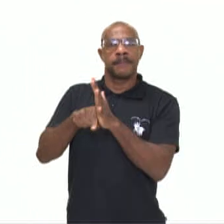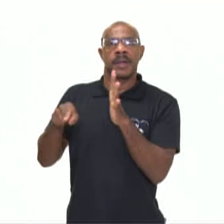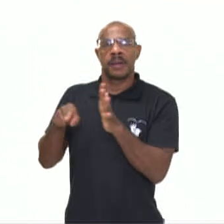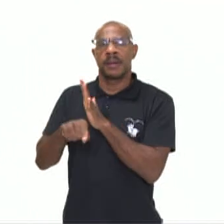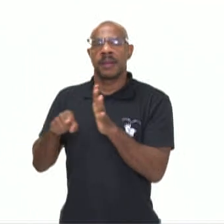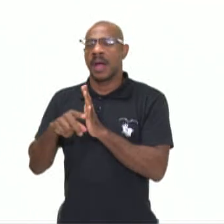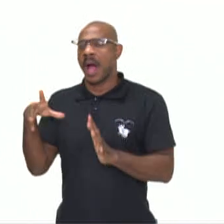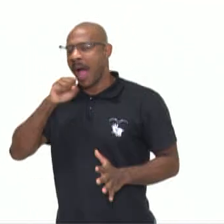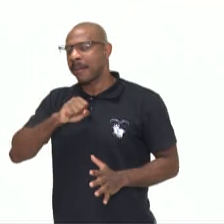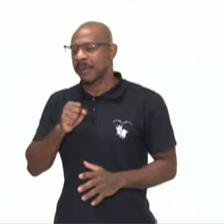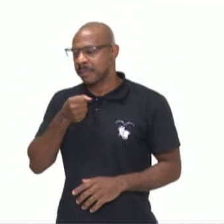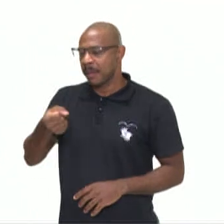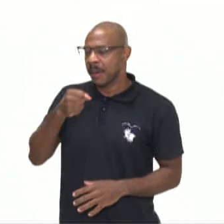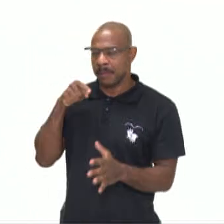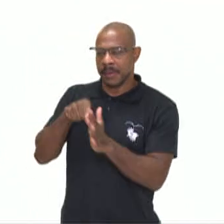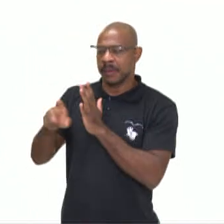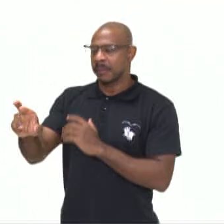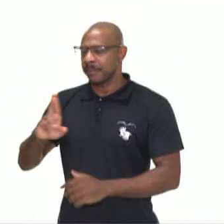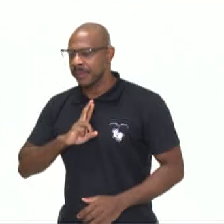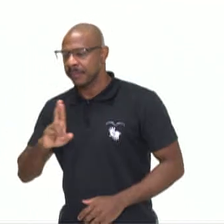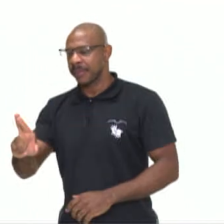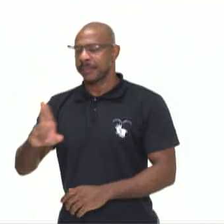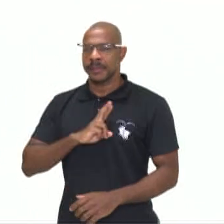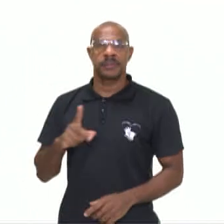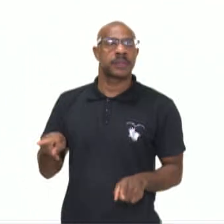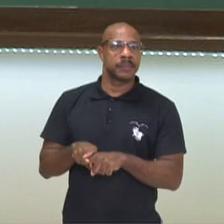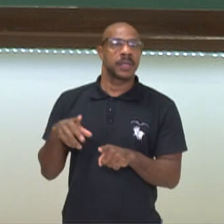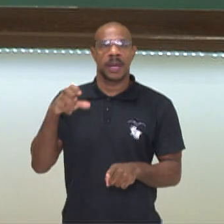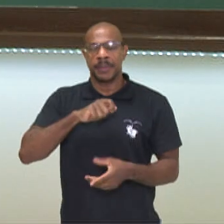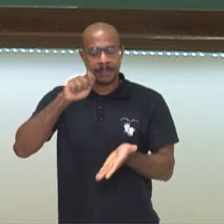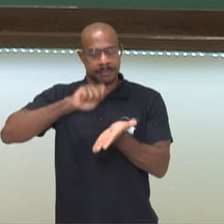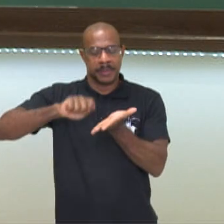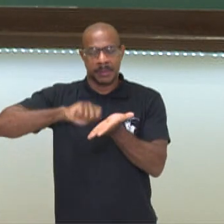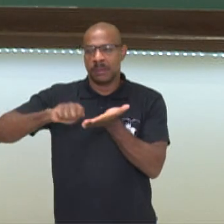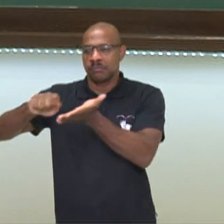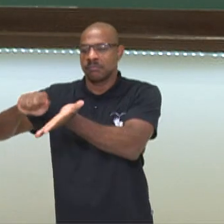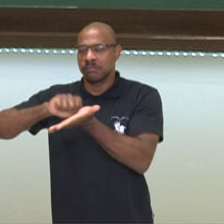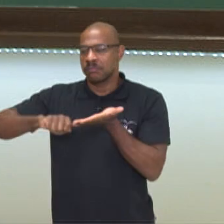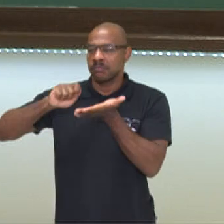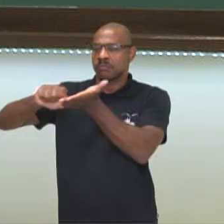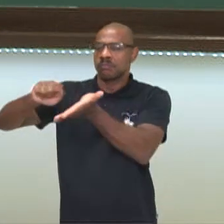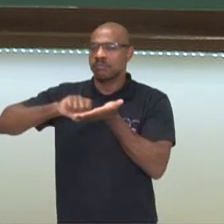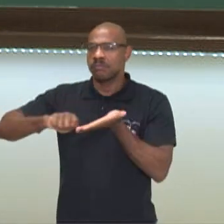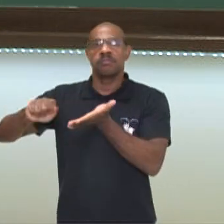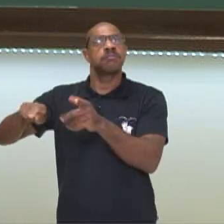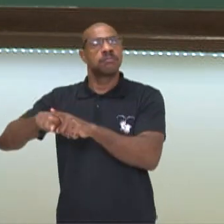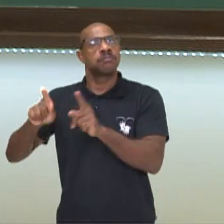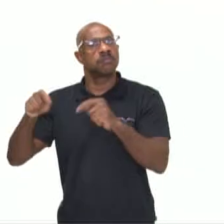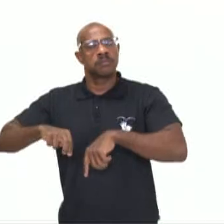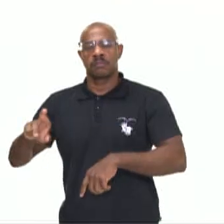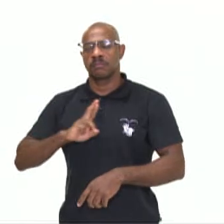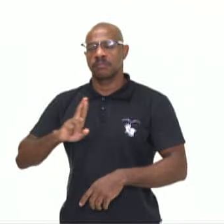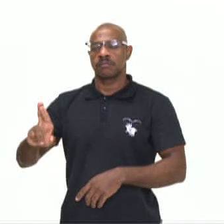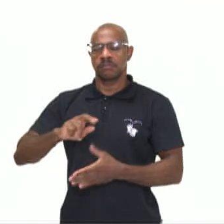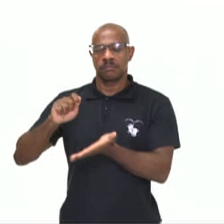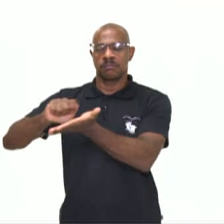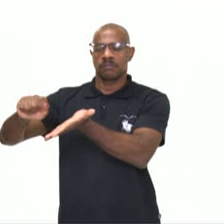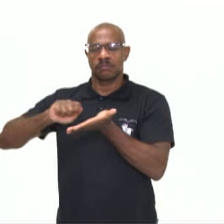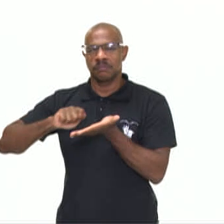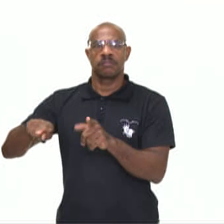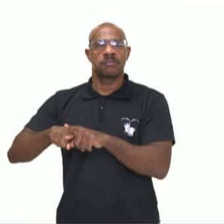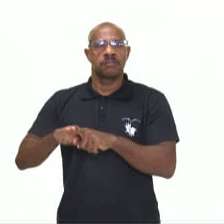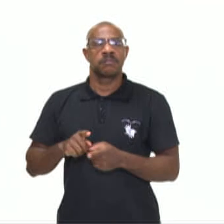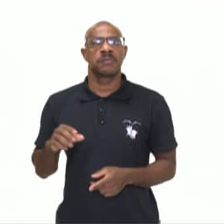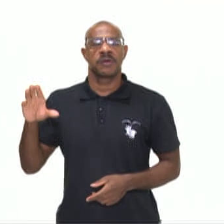previamente enviadas para o entrevistado, respondê-las também por escrito. A linguagem utilizada na entrevista falada e